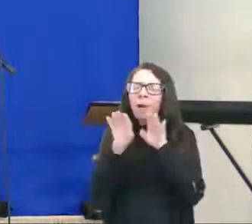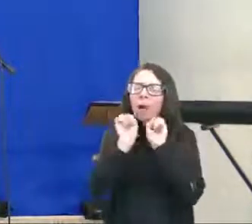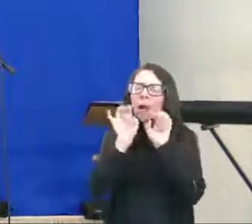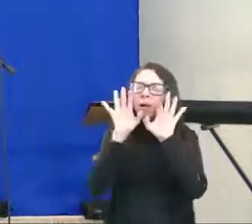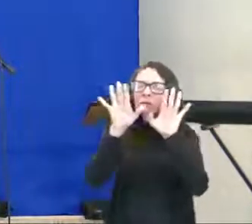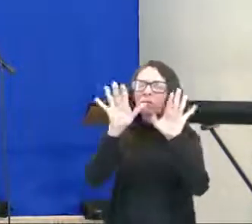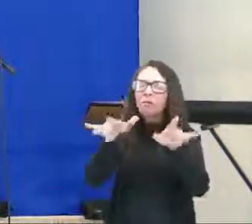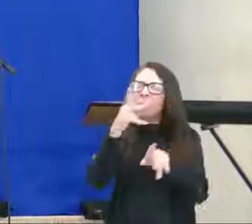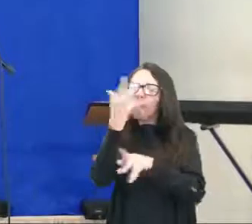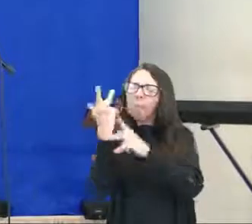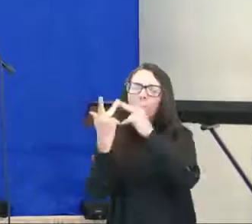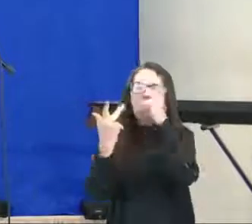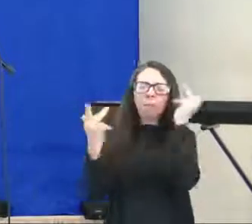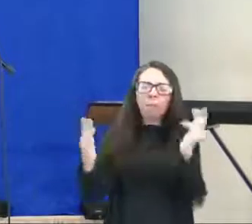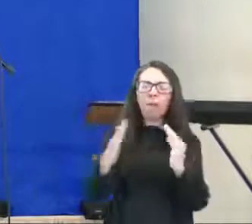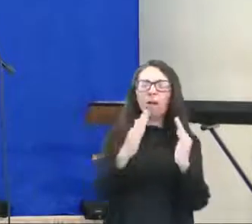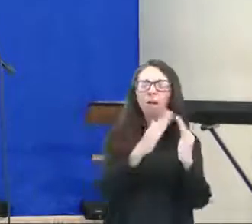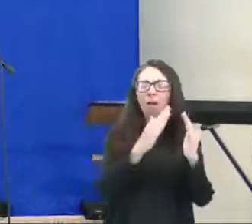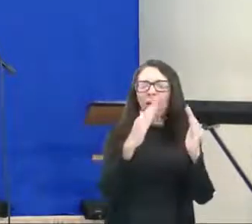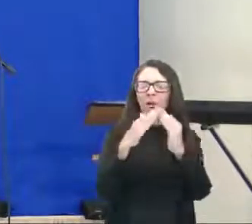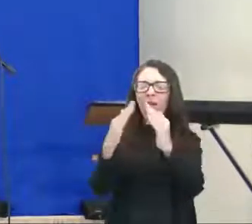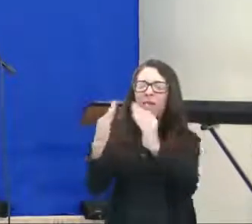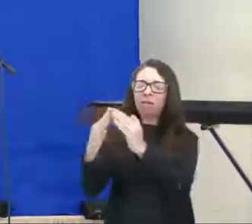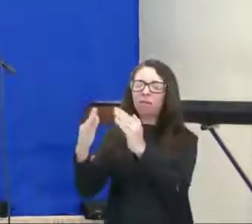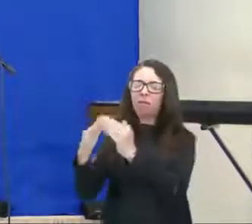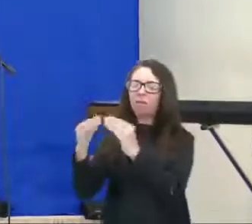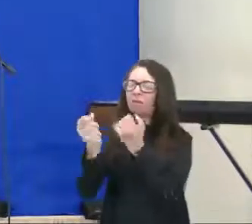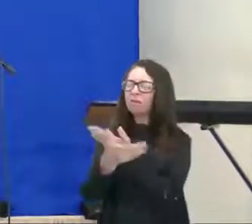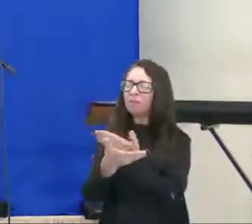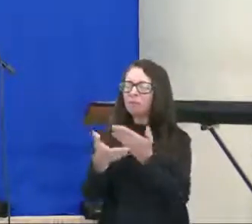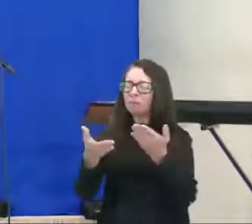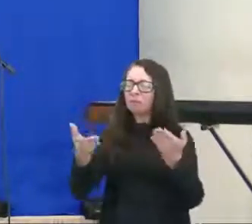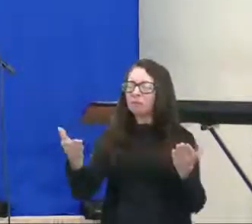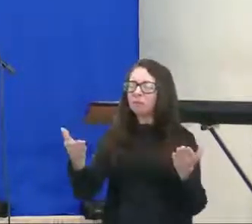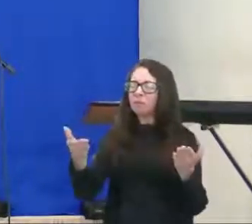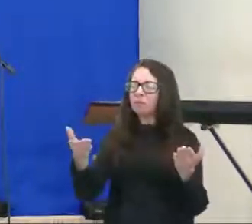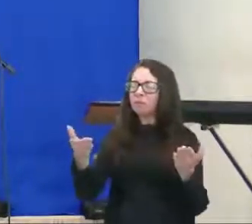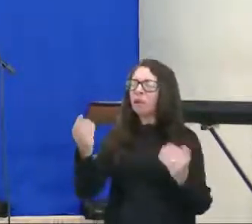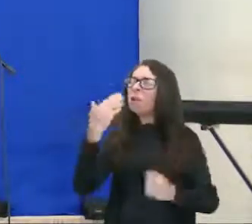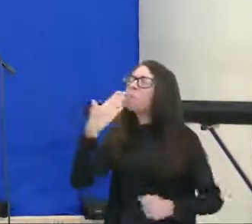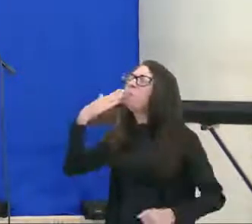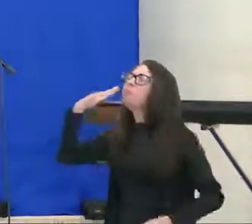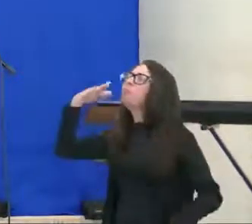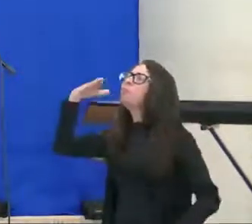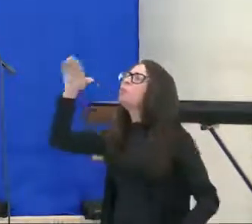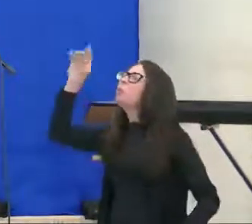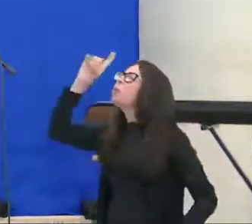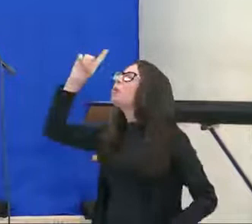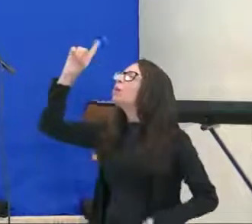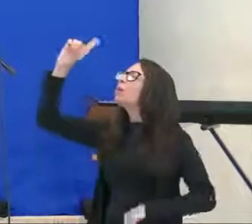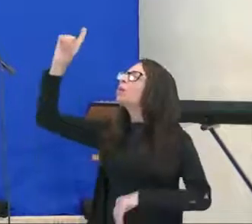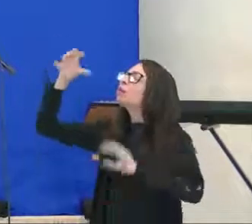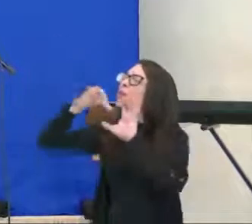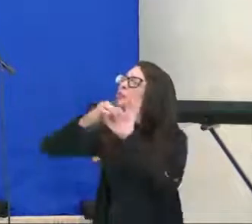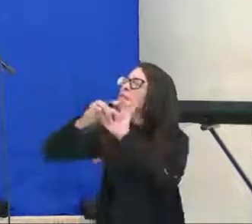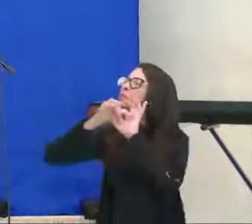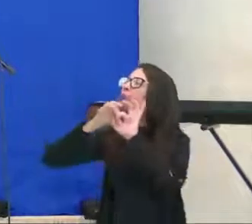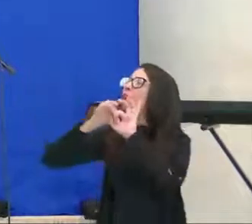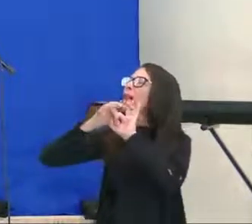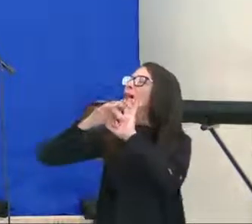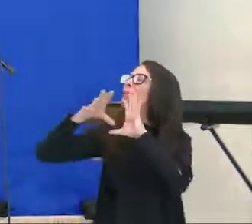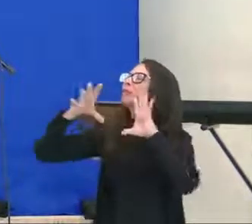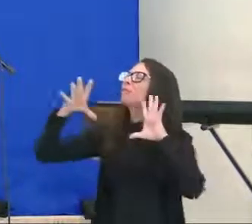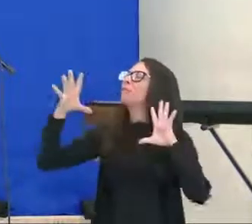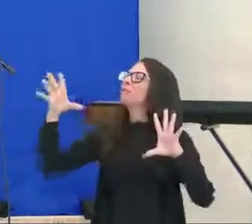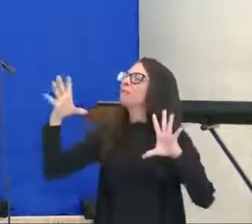purifique, nos perdoe nesse momento, nos limpe com o Teu poder. E, ó Deus, clamamos aqui, Senhor, que o Senhor